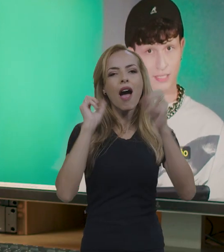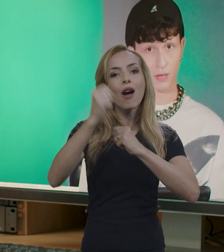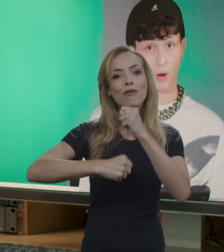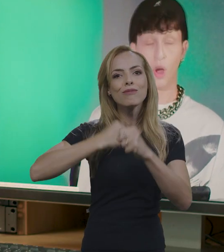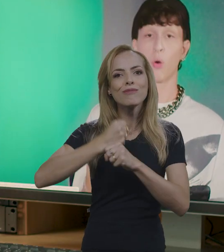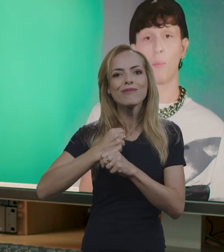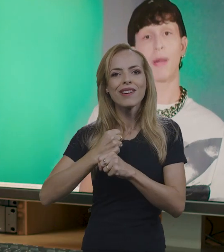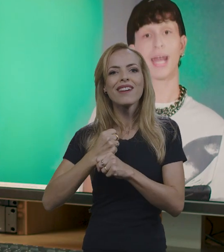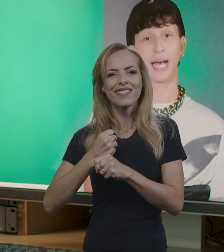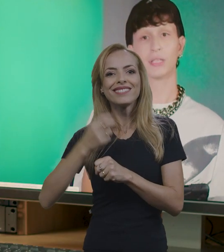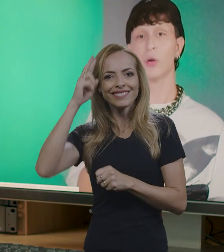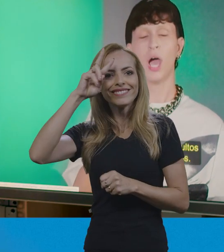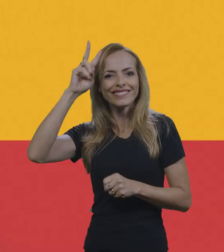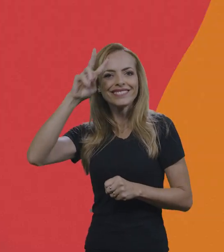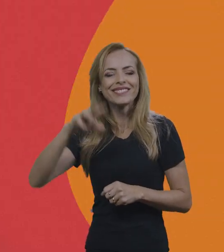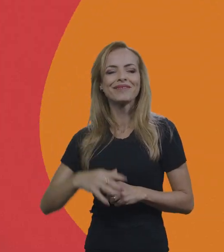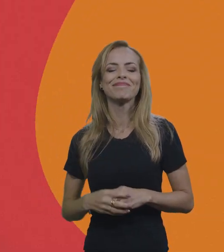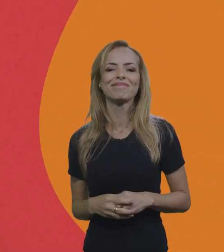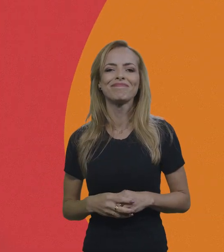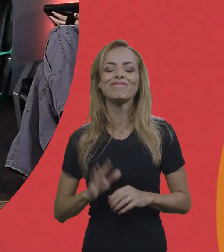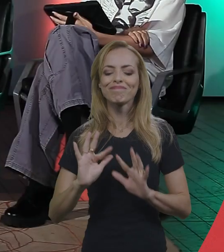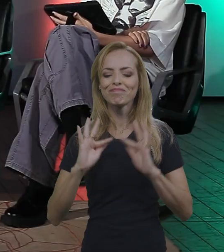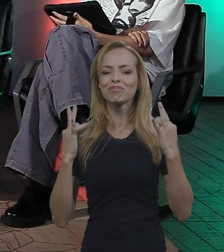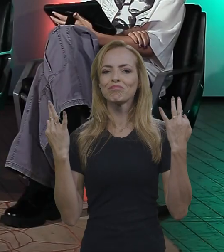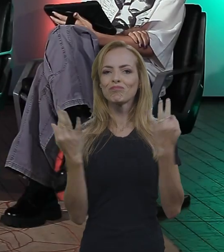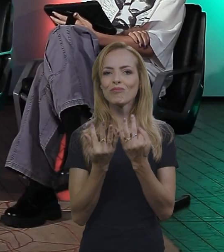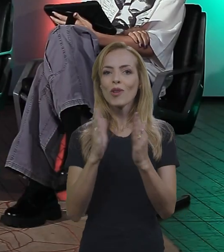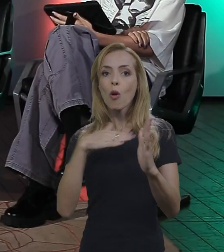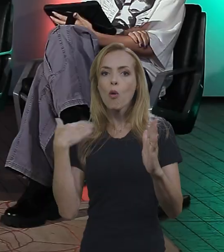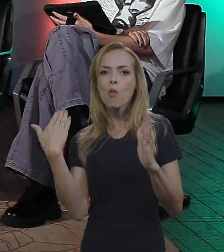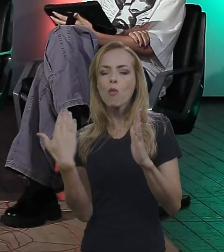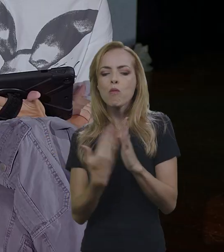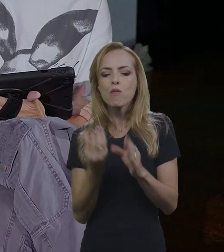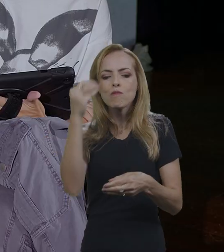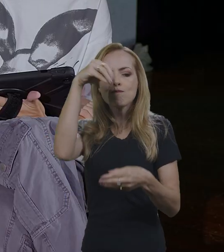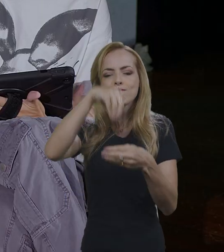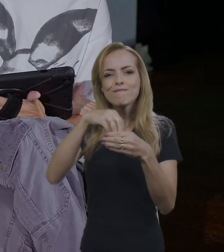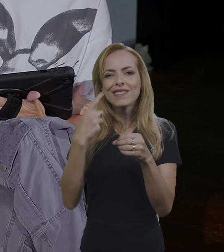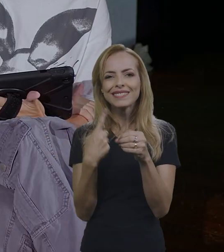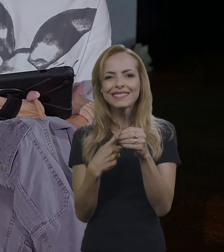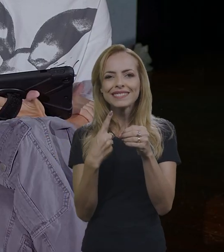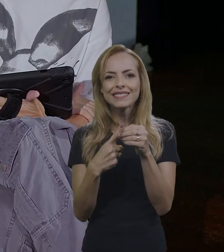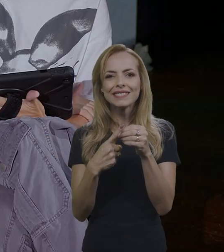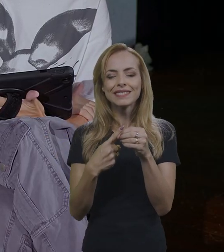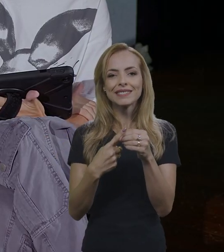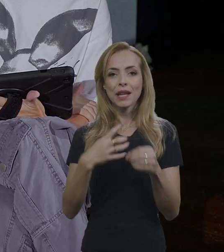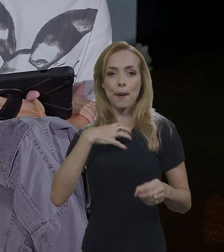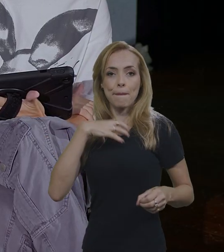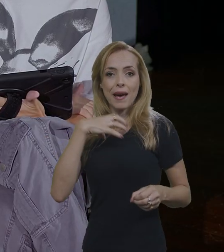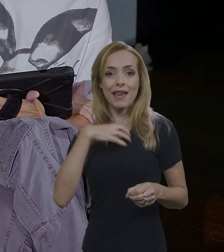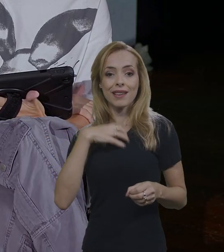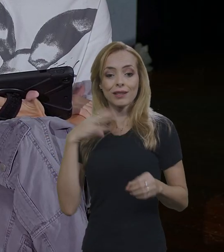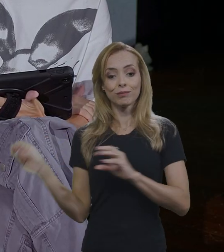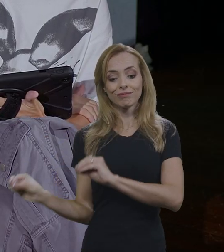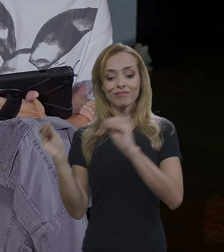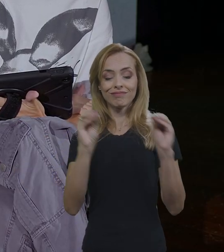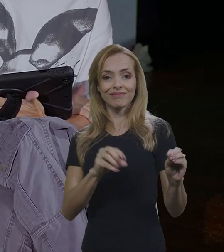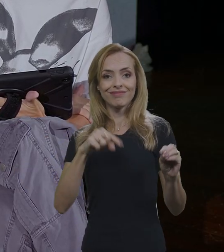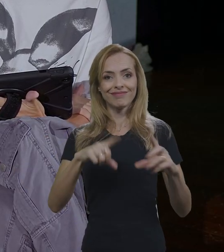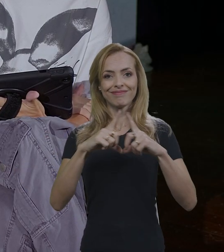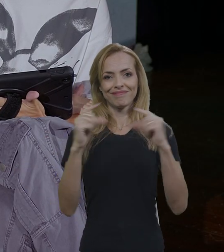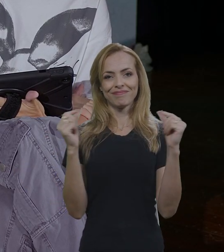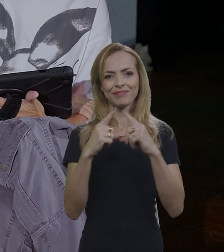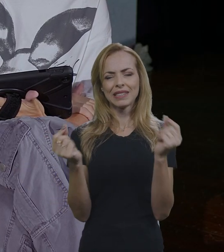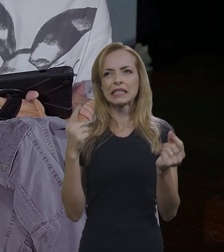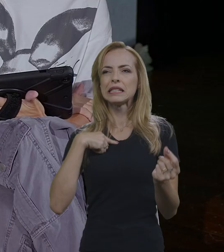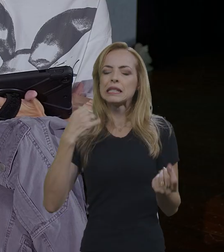algumas dessas histórias aqui contadas? Minha família é inteira do interior da Bahia, e aí quando a gente veio morar aqui em Brasília,